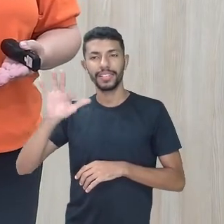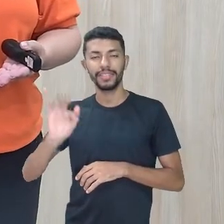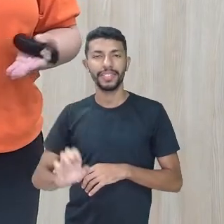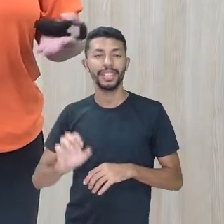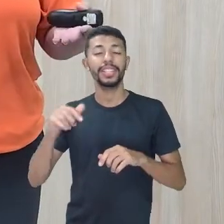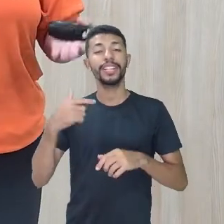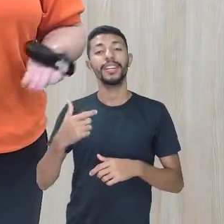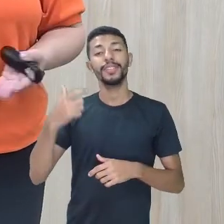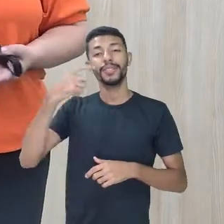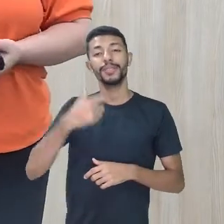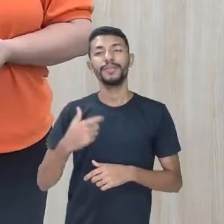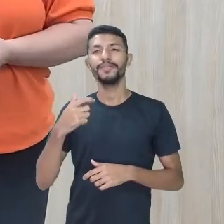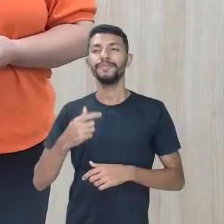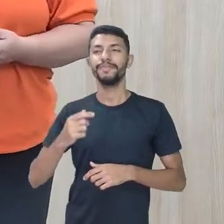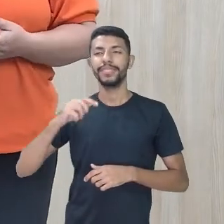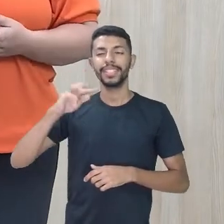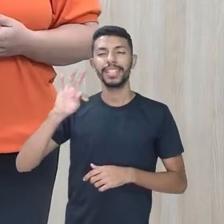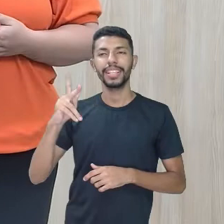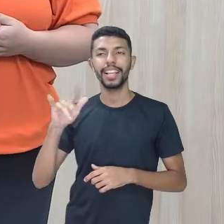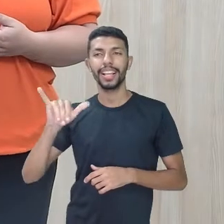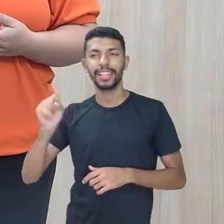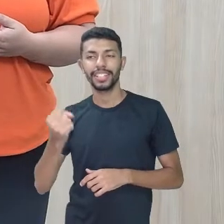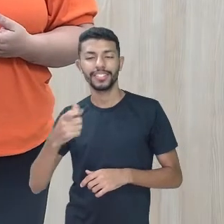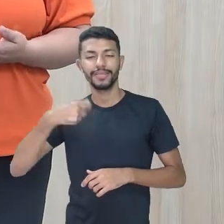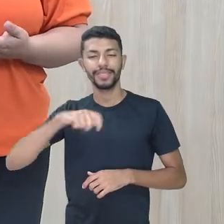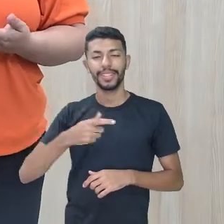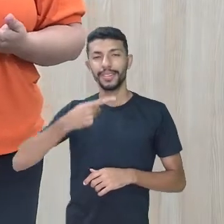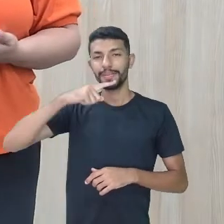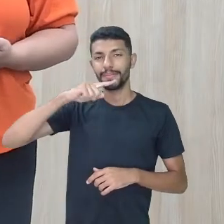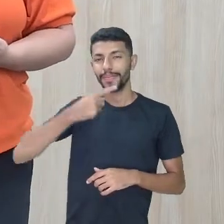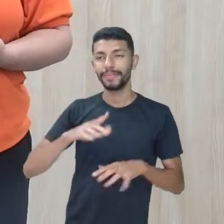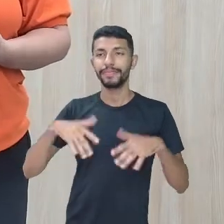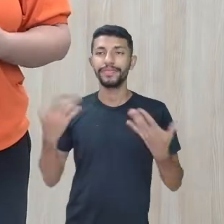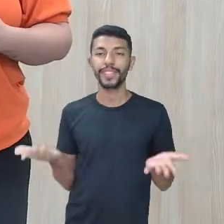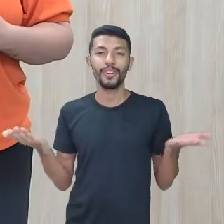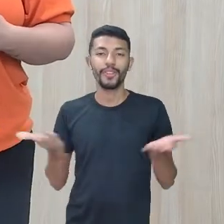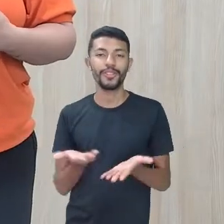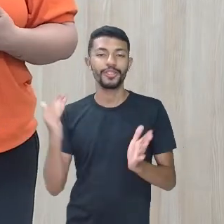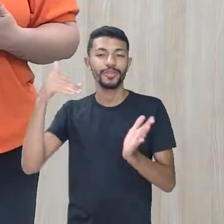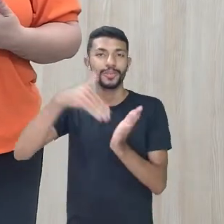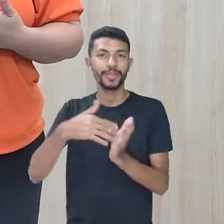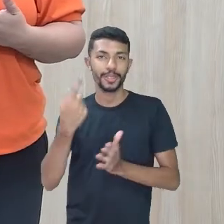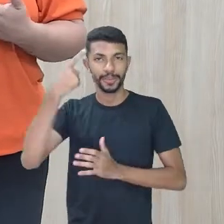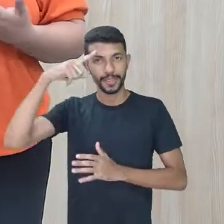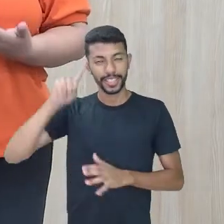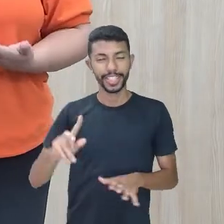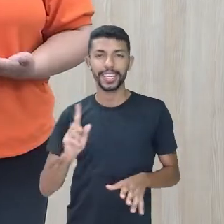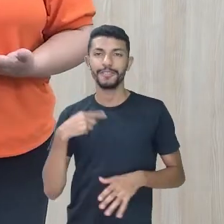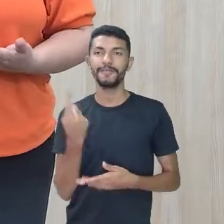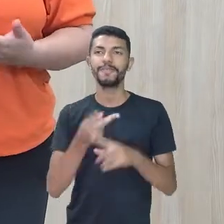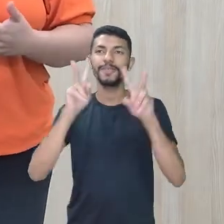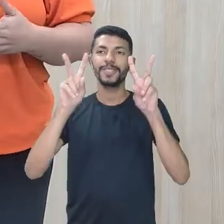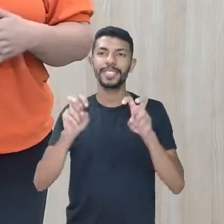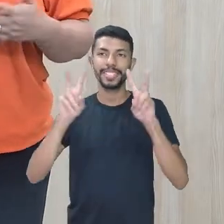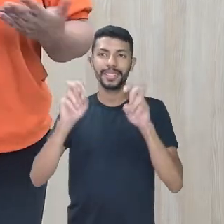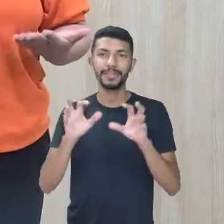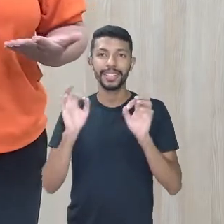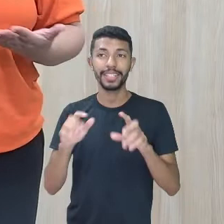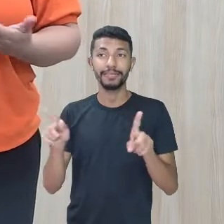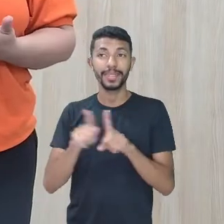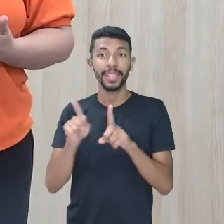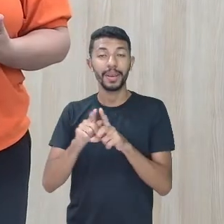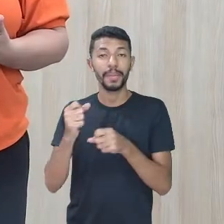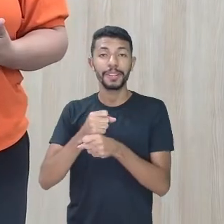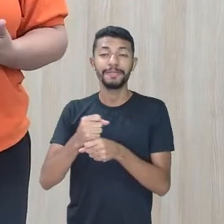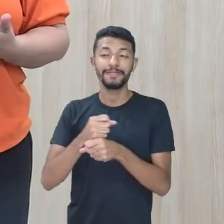sinal. Chegamos hoje ao nosso último dia da nossa temática e do ano,